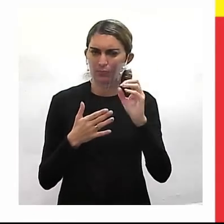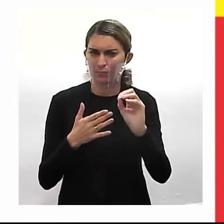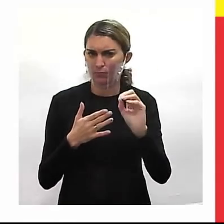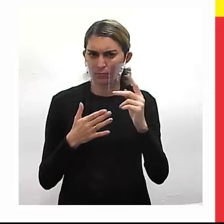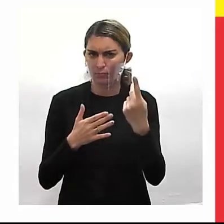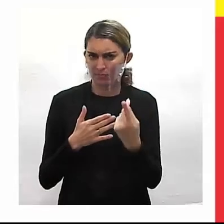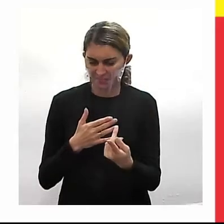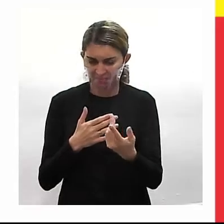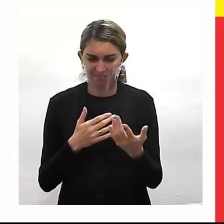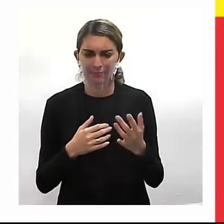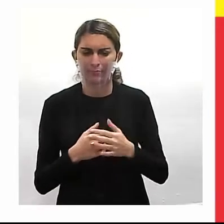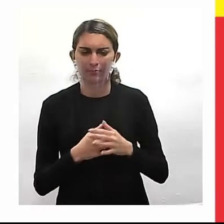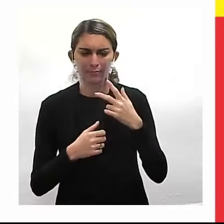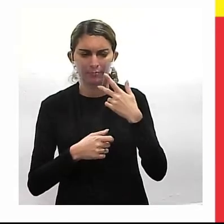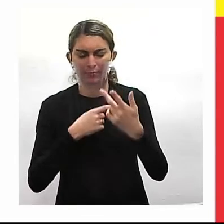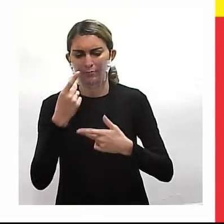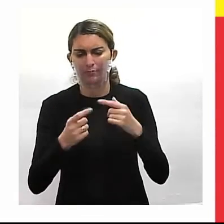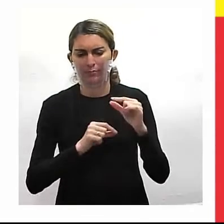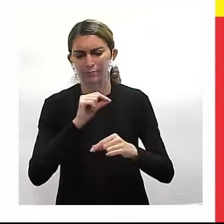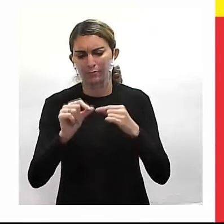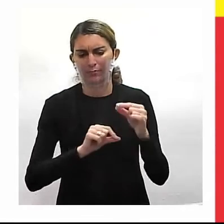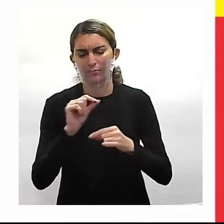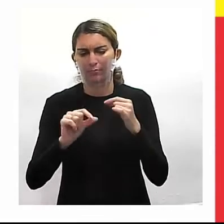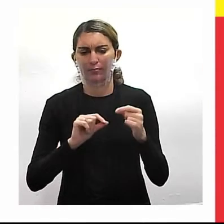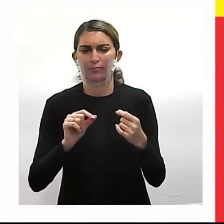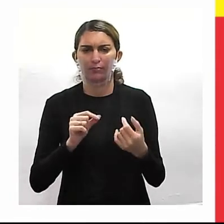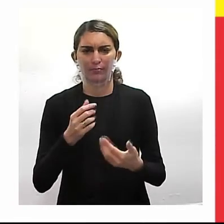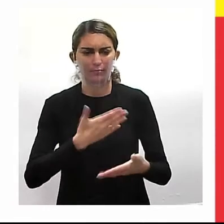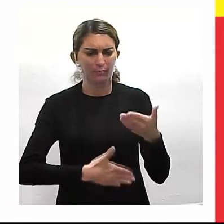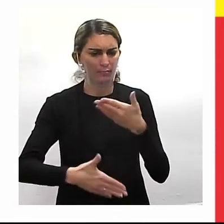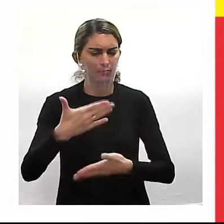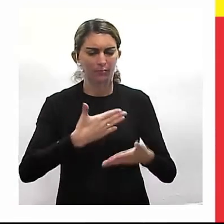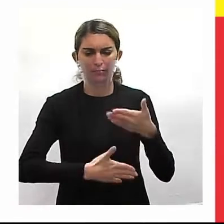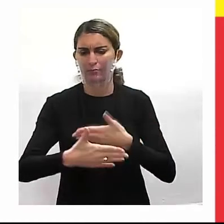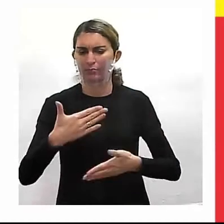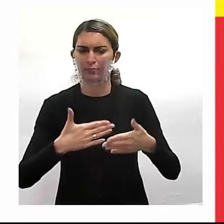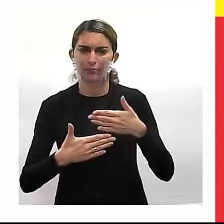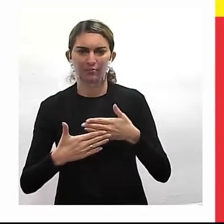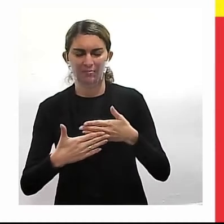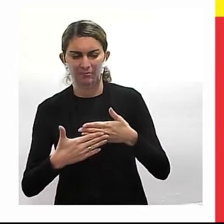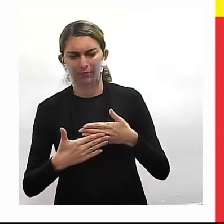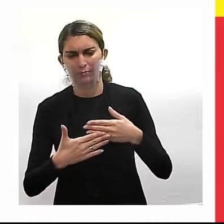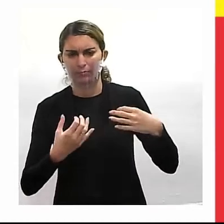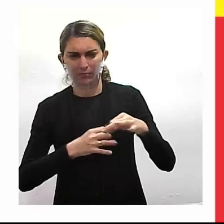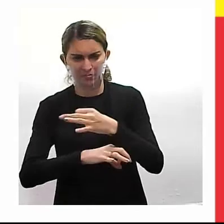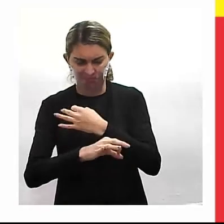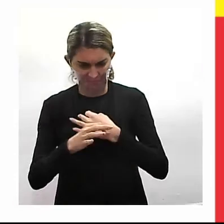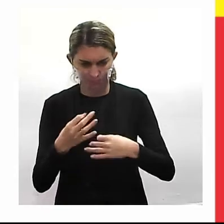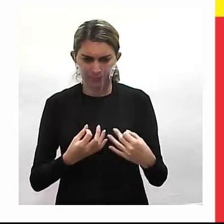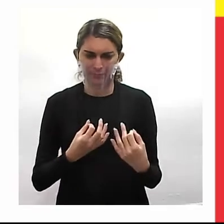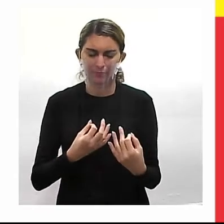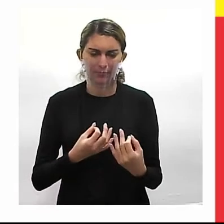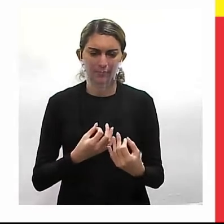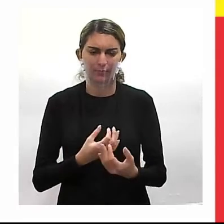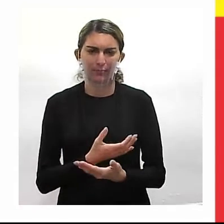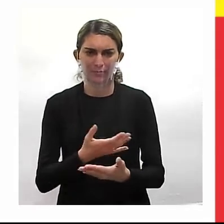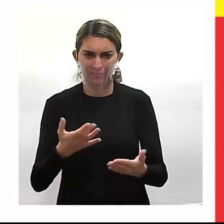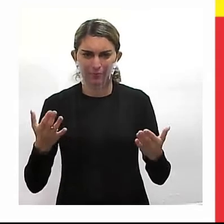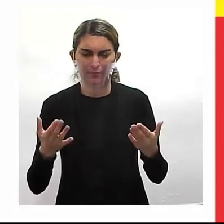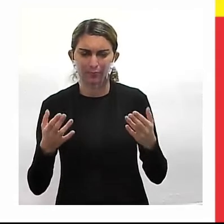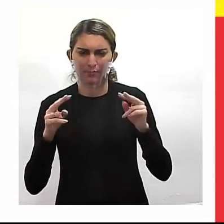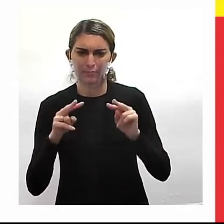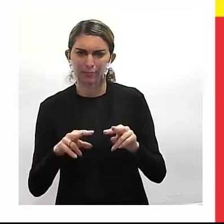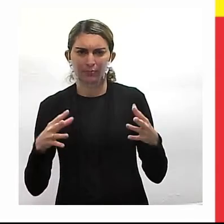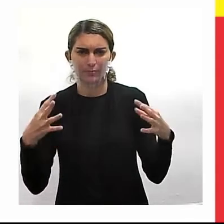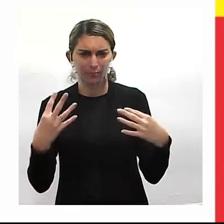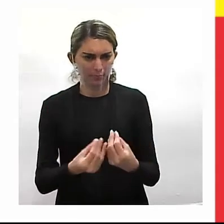E aí, a gente falou um pouquinho sobre o que eram as interações intermoleculares e vimos todas elas,